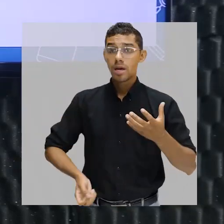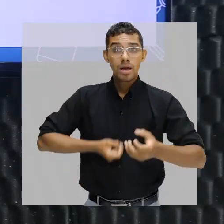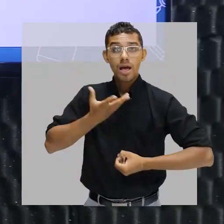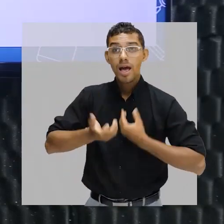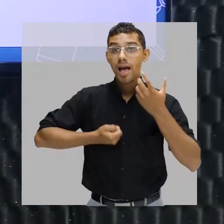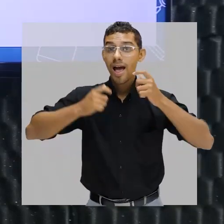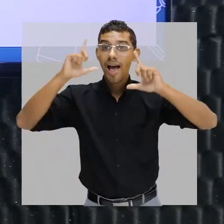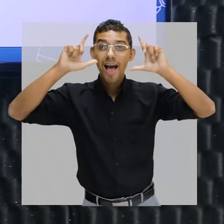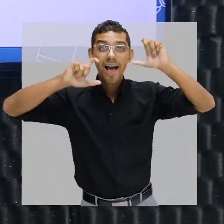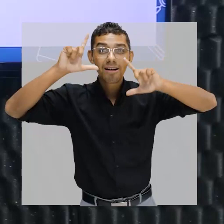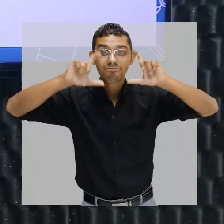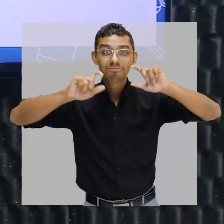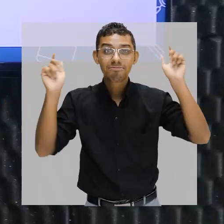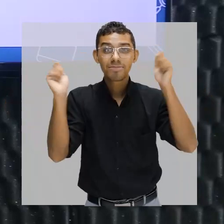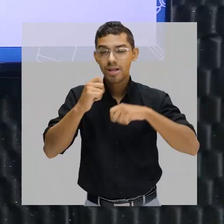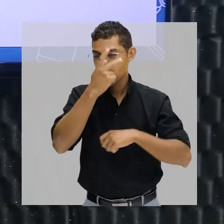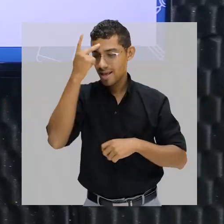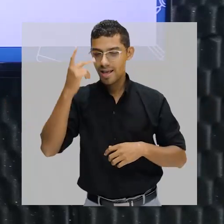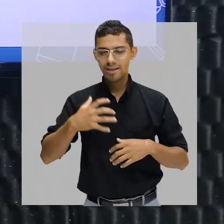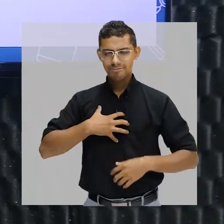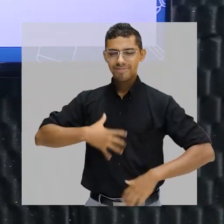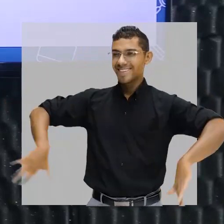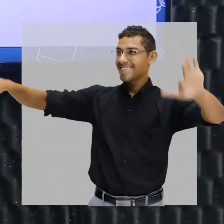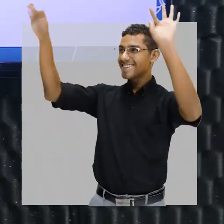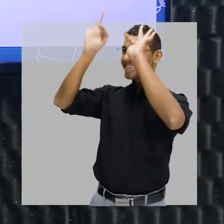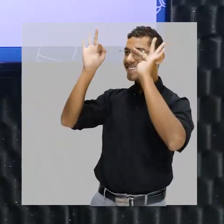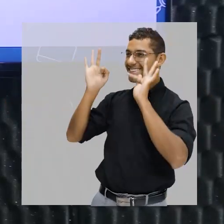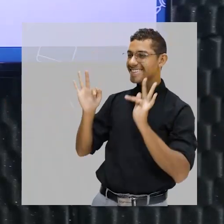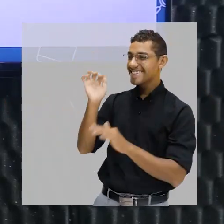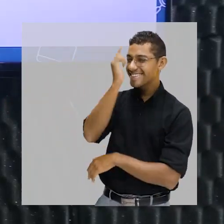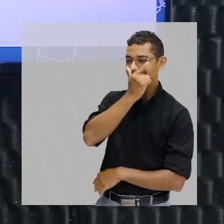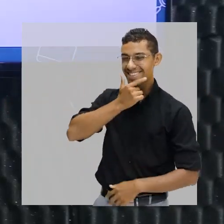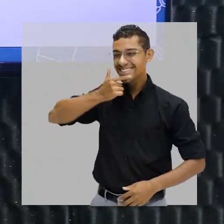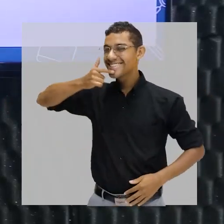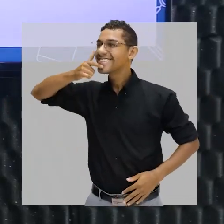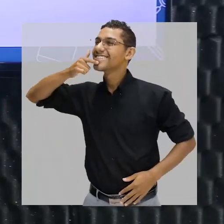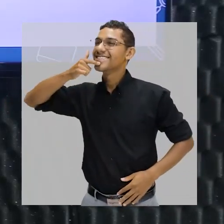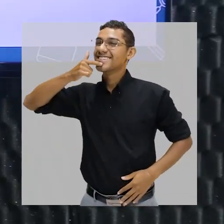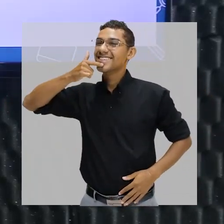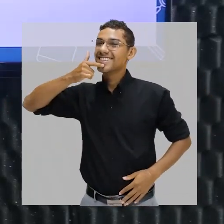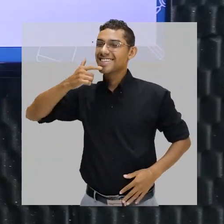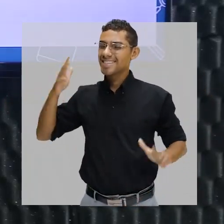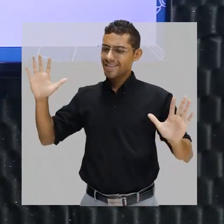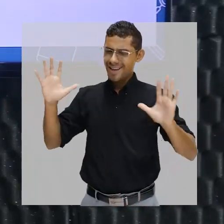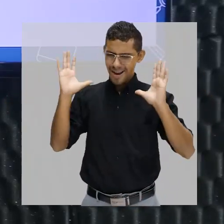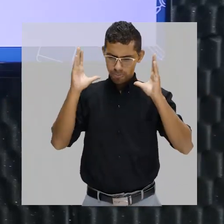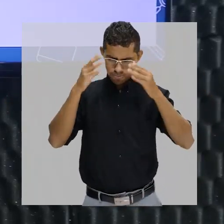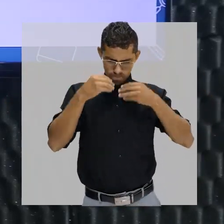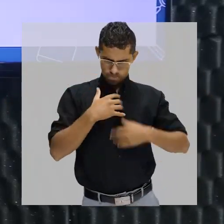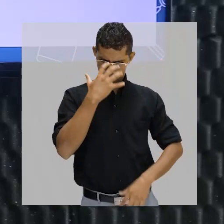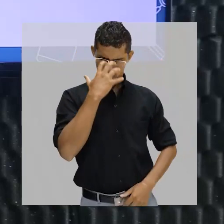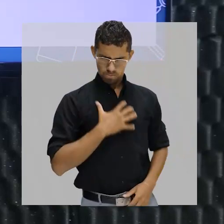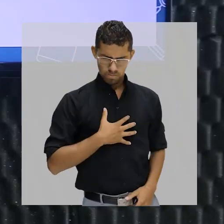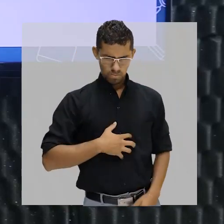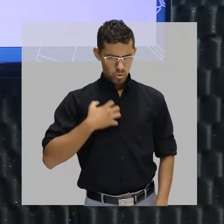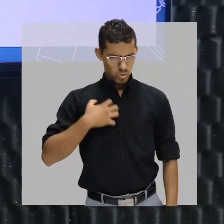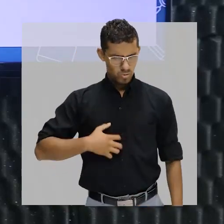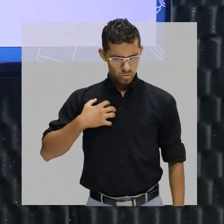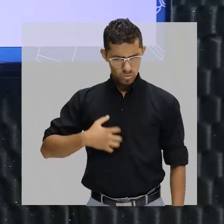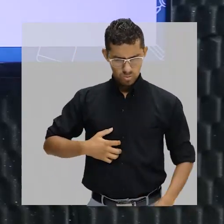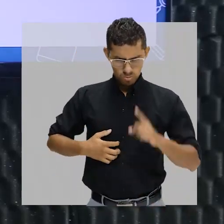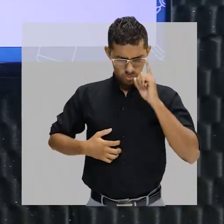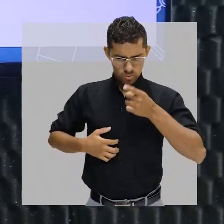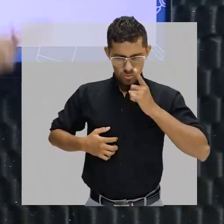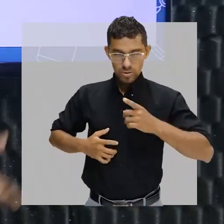expressões faciais, quando você não está feliz, você fica com a cara diferente, como a pessoa está com a cara fechada, quando a pessoa está irritada, está zangada,